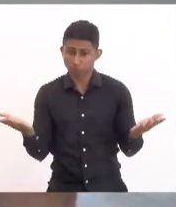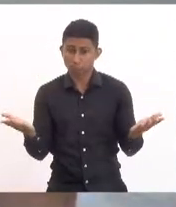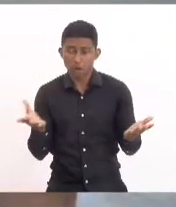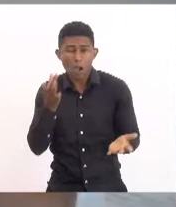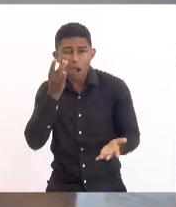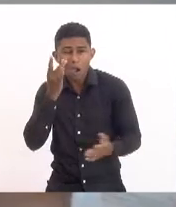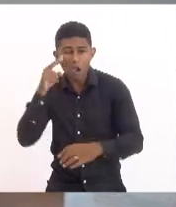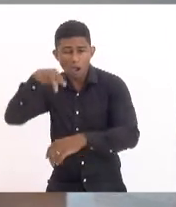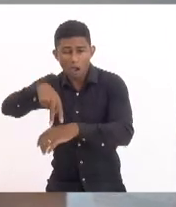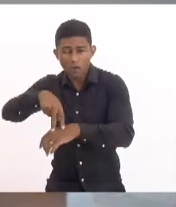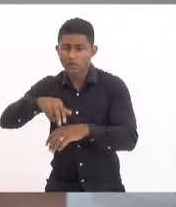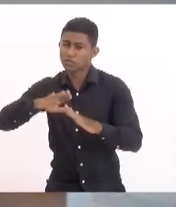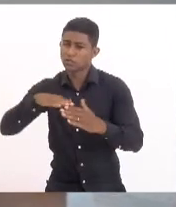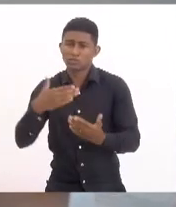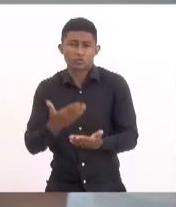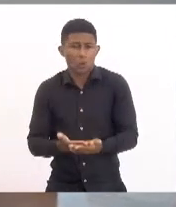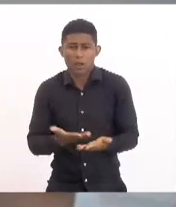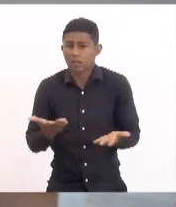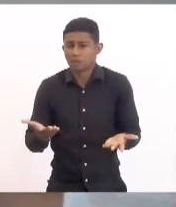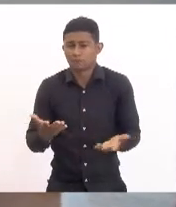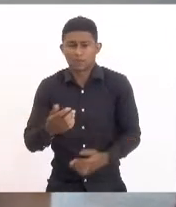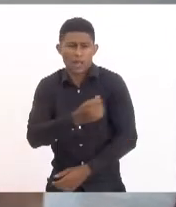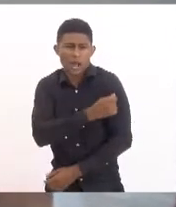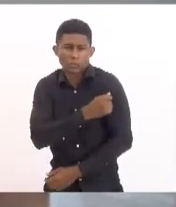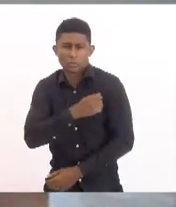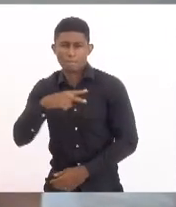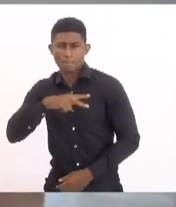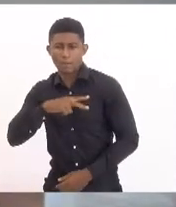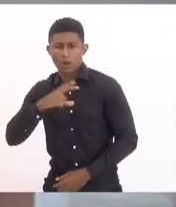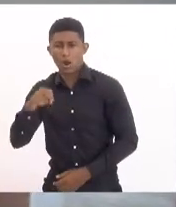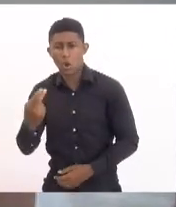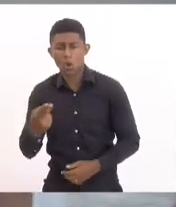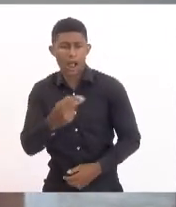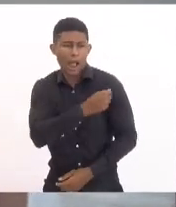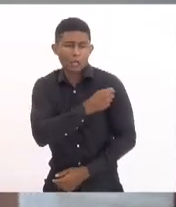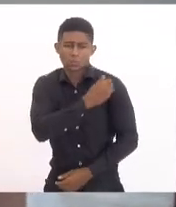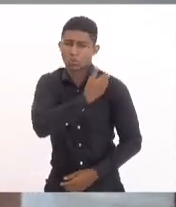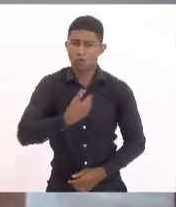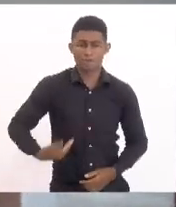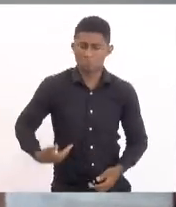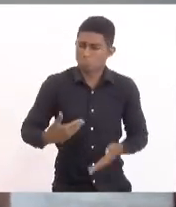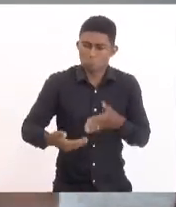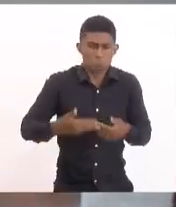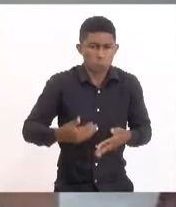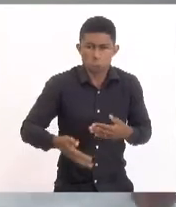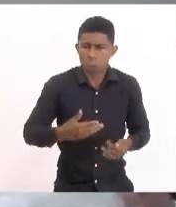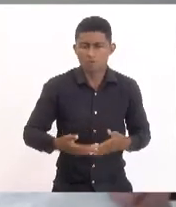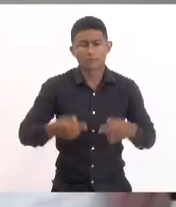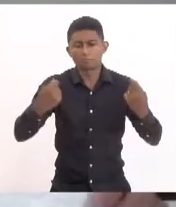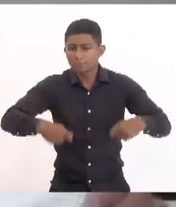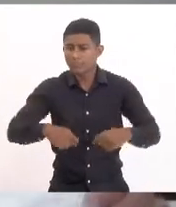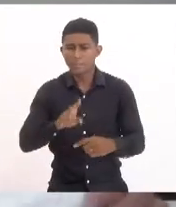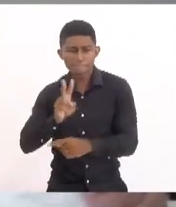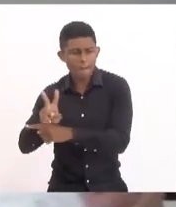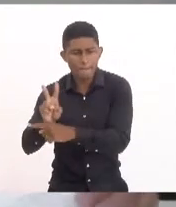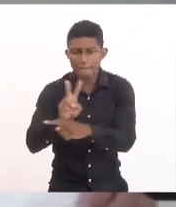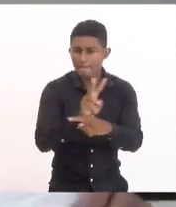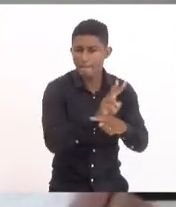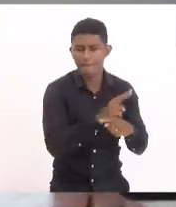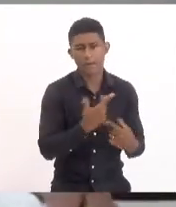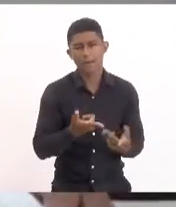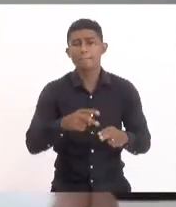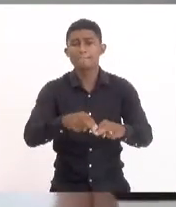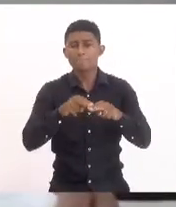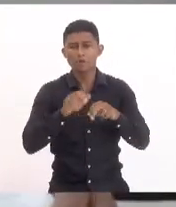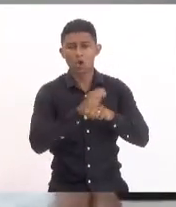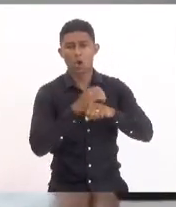privado, os alunos têm que ter o mesmo tratamento dos profissionais de educação do ponto de vista da prevenção e da proteção face aos impactos da